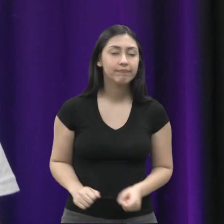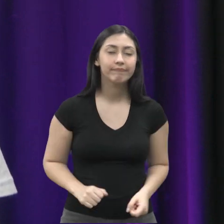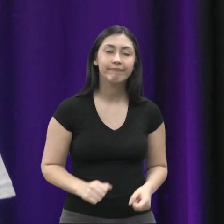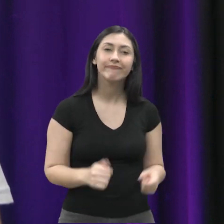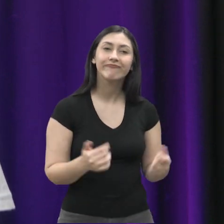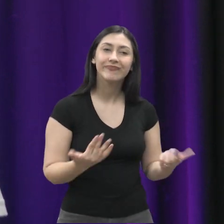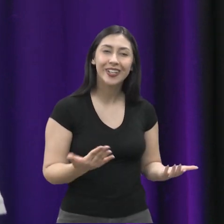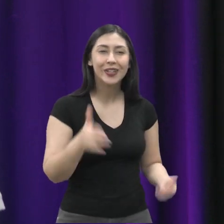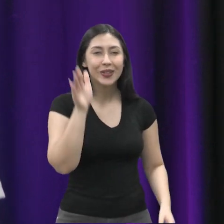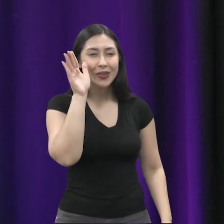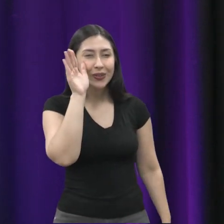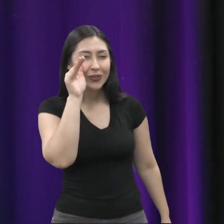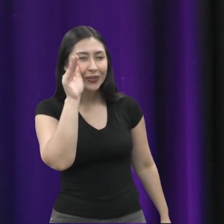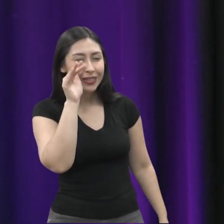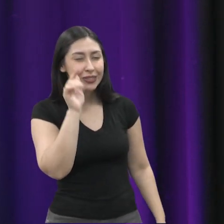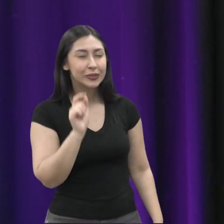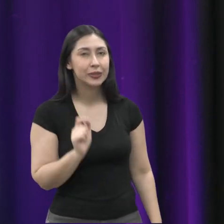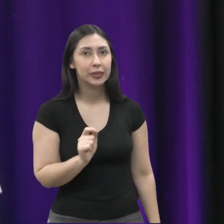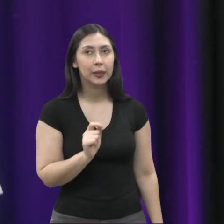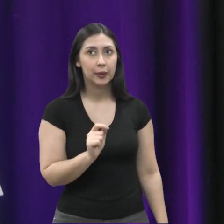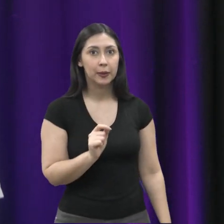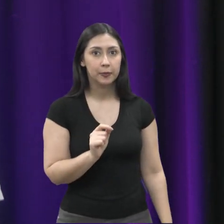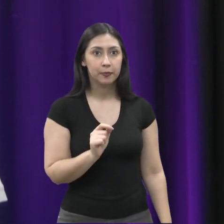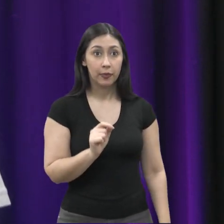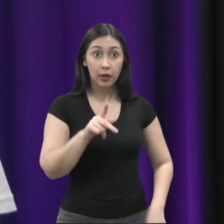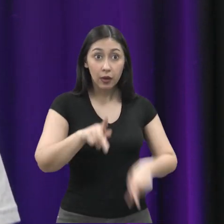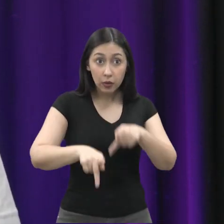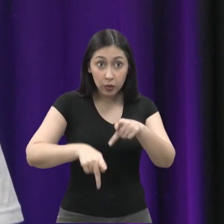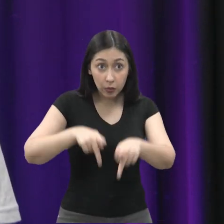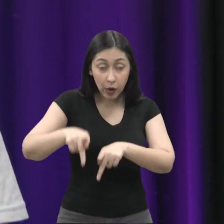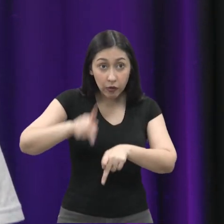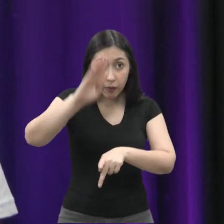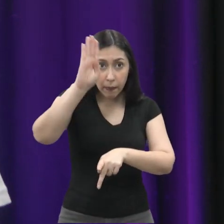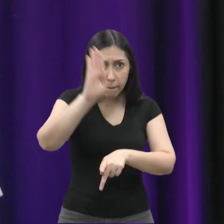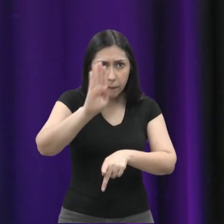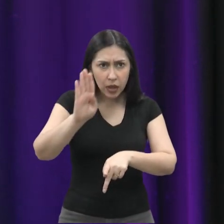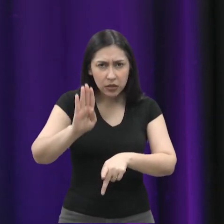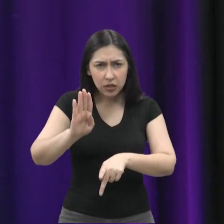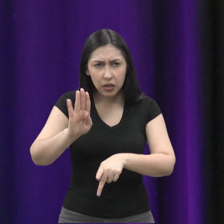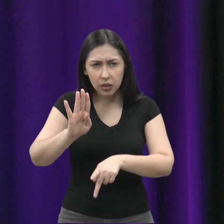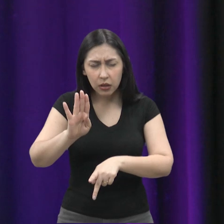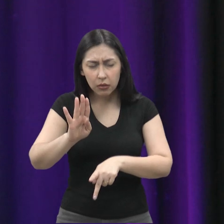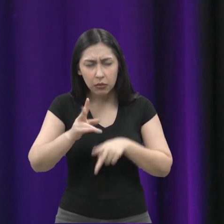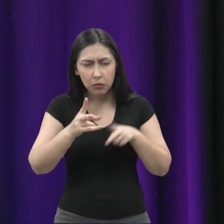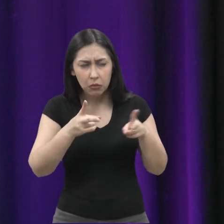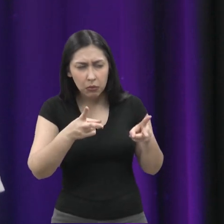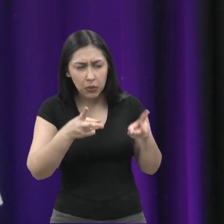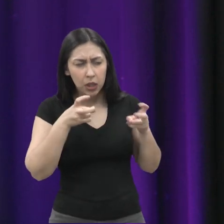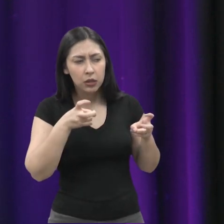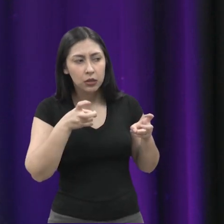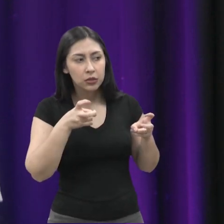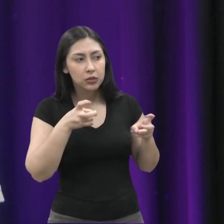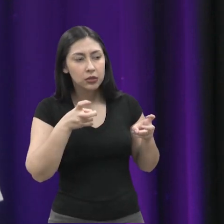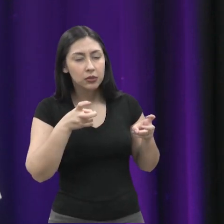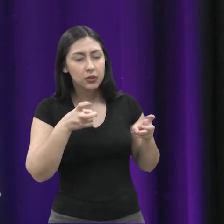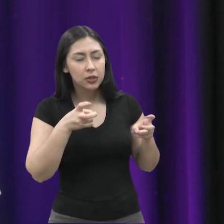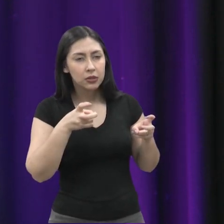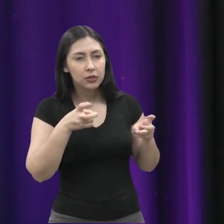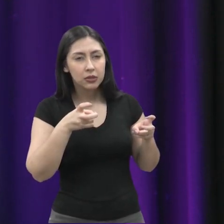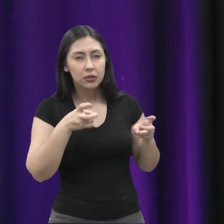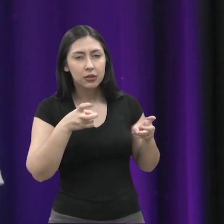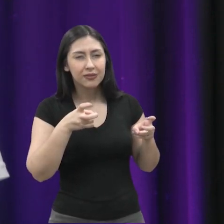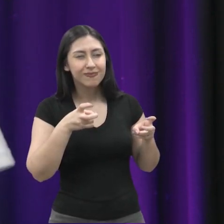é uma coisa até curiosa, porque o povo brasileiro entendeu, pode-se dizer, que o povo